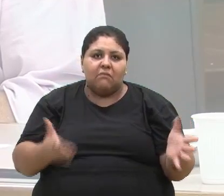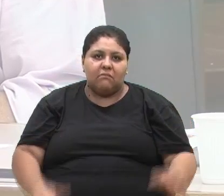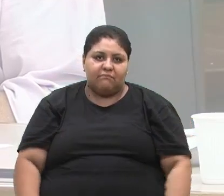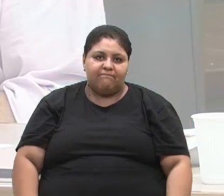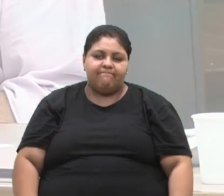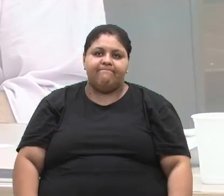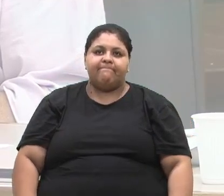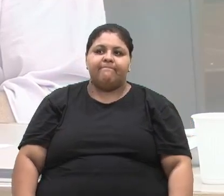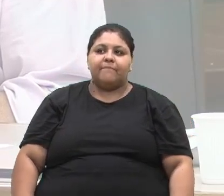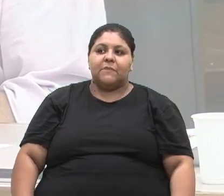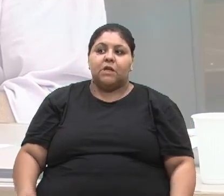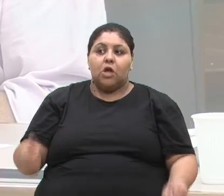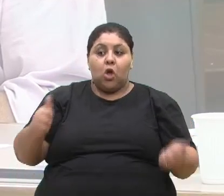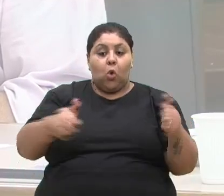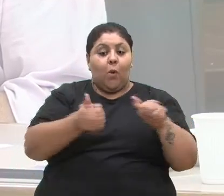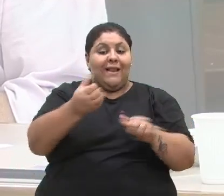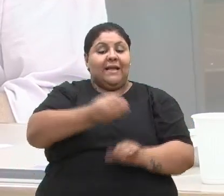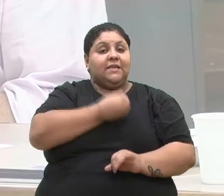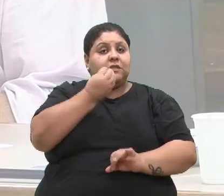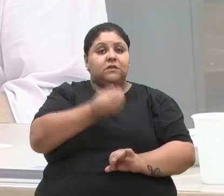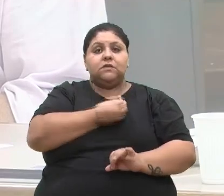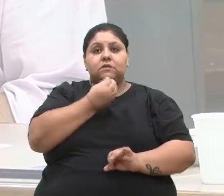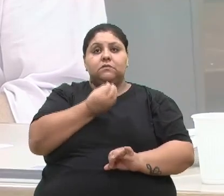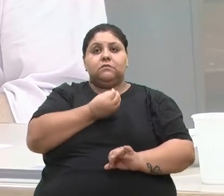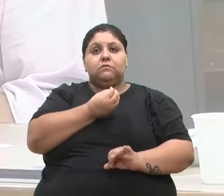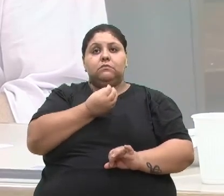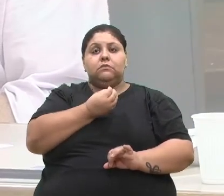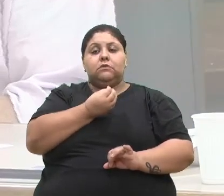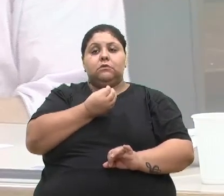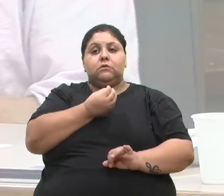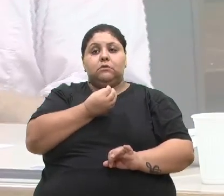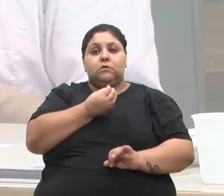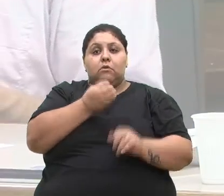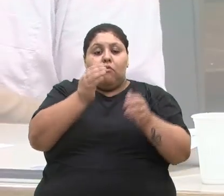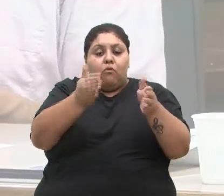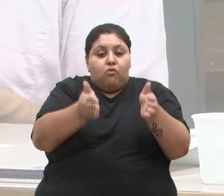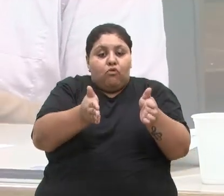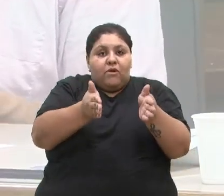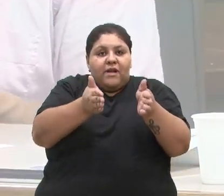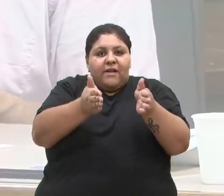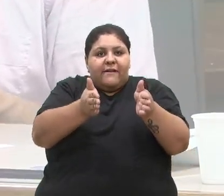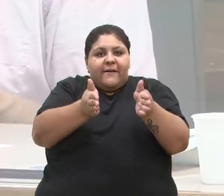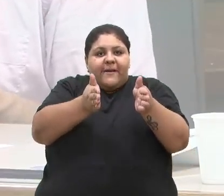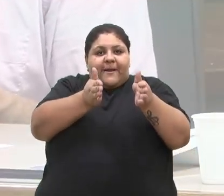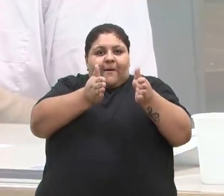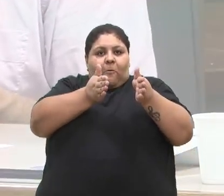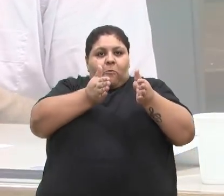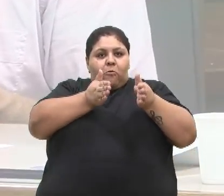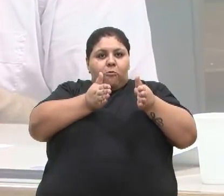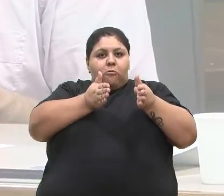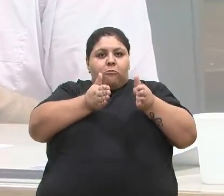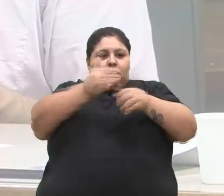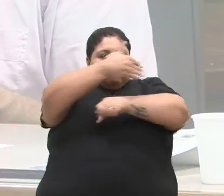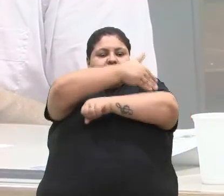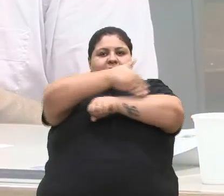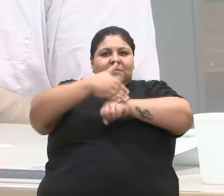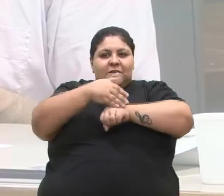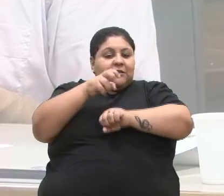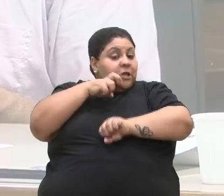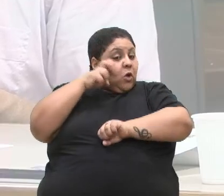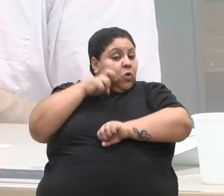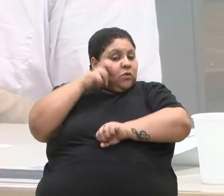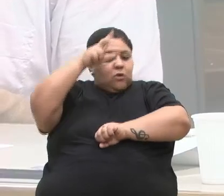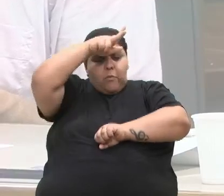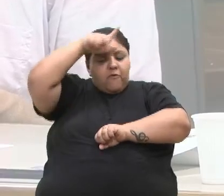para dar dignidade para esse pessoal, um simplesinho recuo. Sim. Né? Isso daí não é constranger o prefeito, não é constranger a administração.